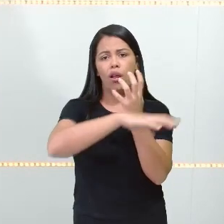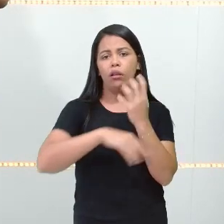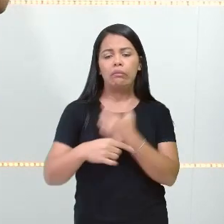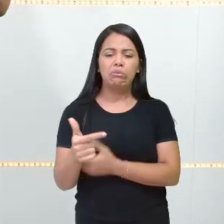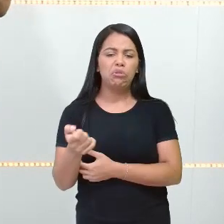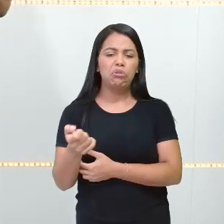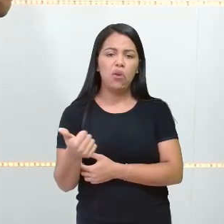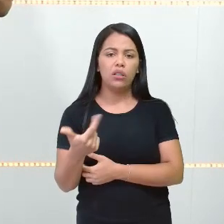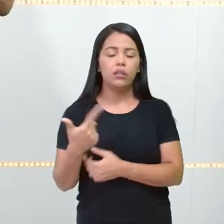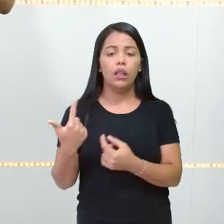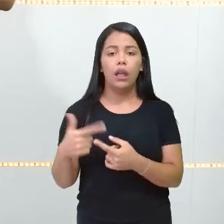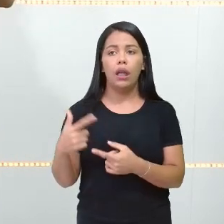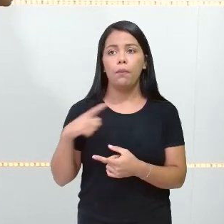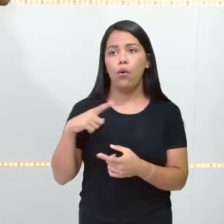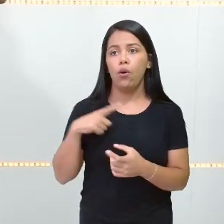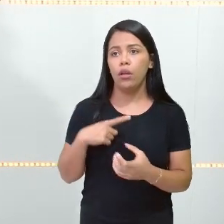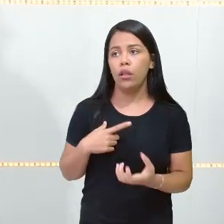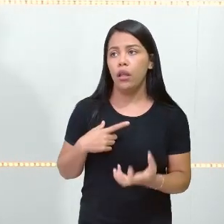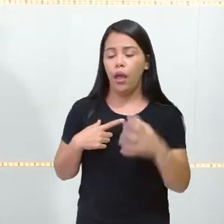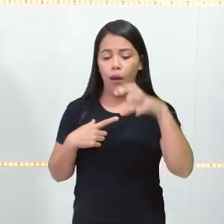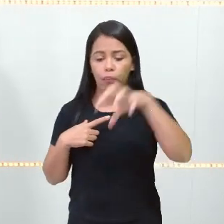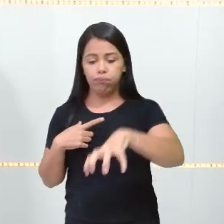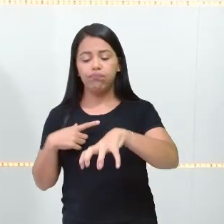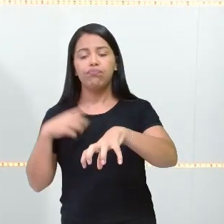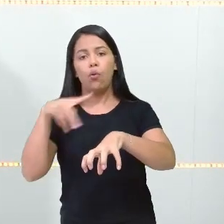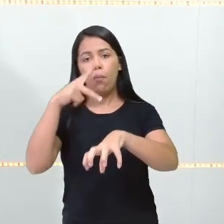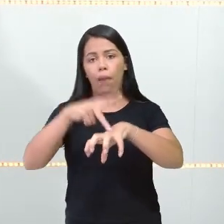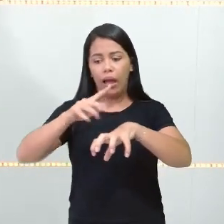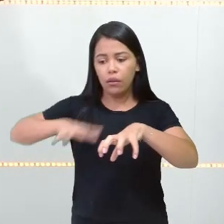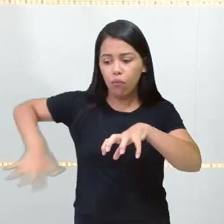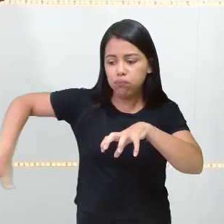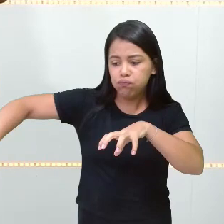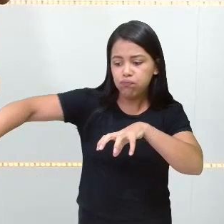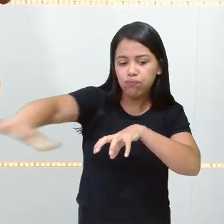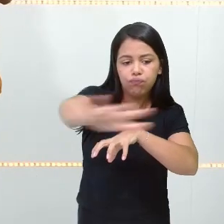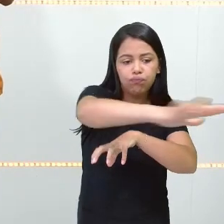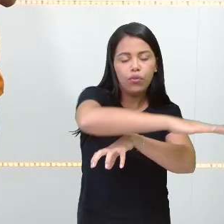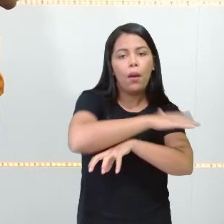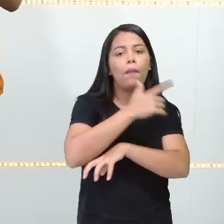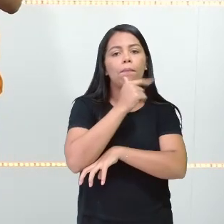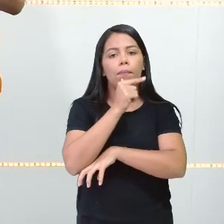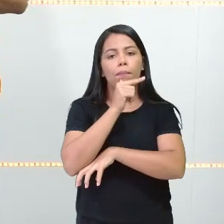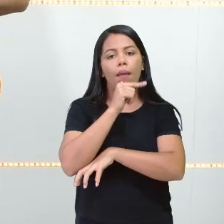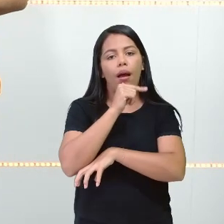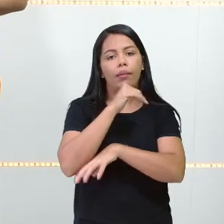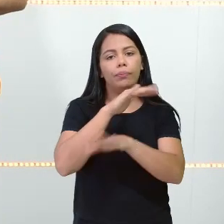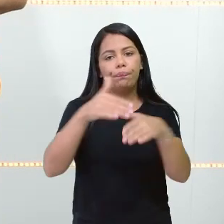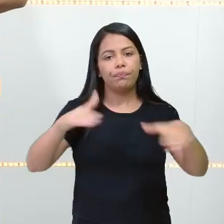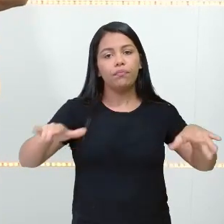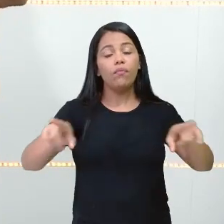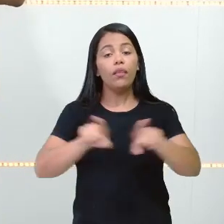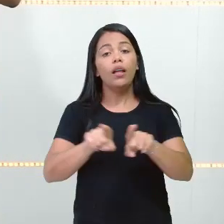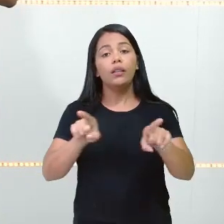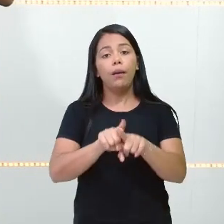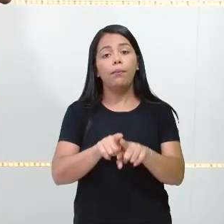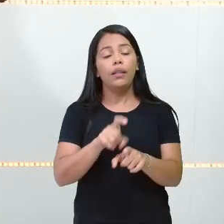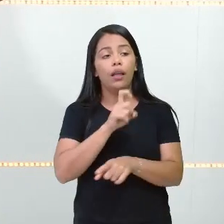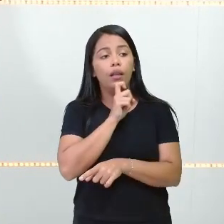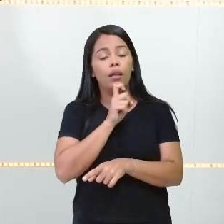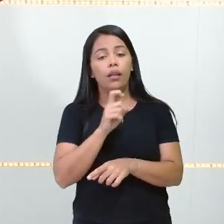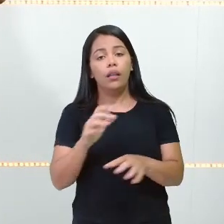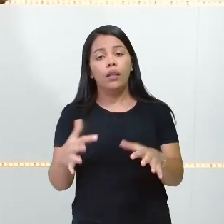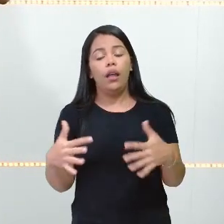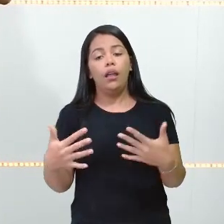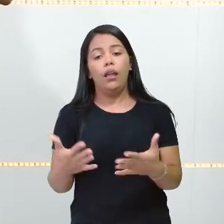oceano, pelo mar. Por isso que é tão quente, né? E o deserto, né? Porque tem um deserto ali por perto. Então,